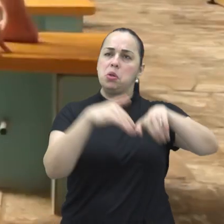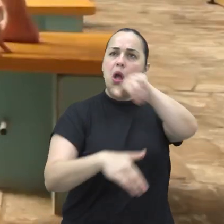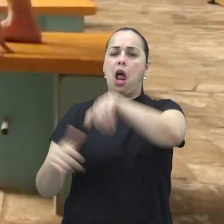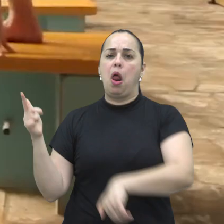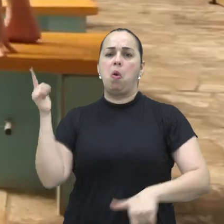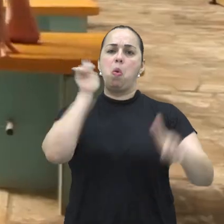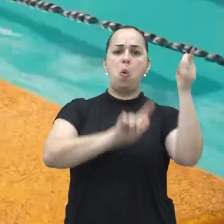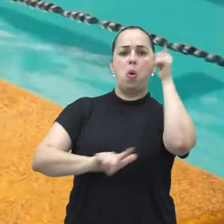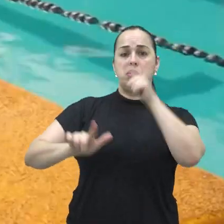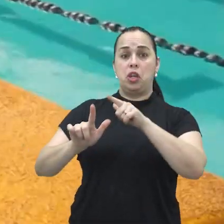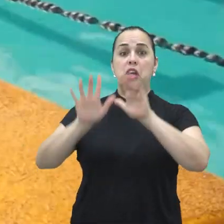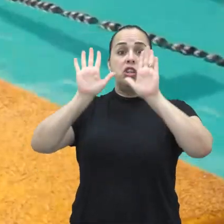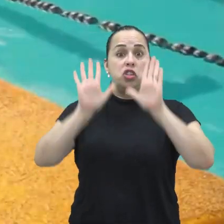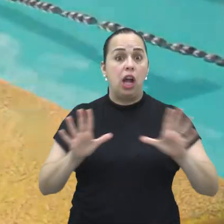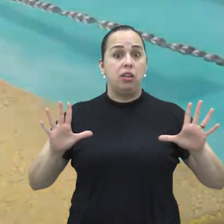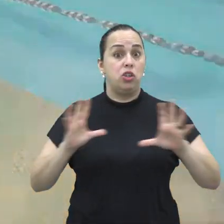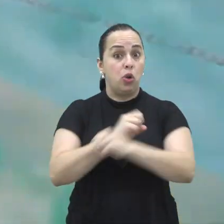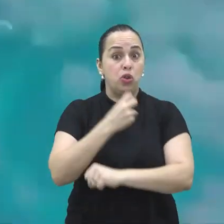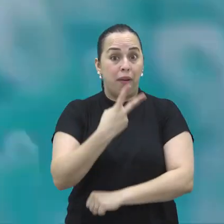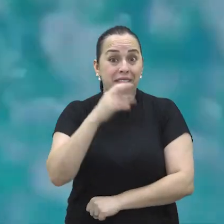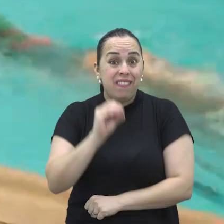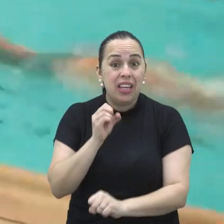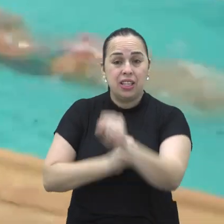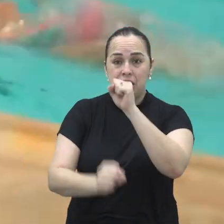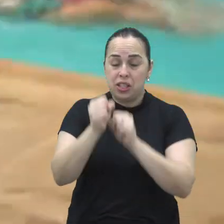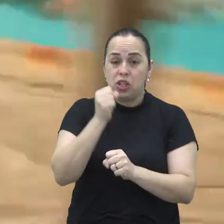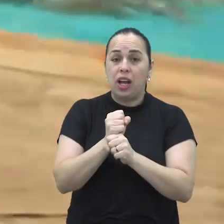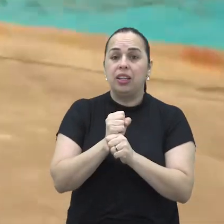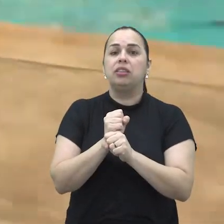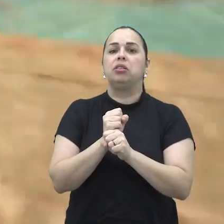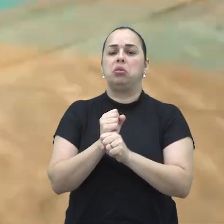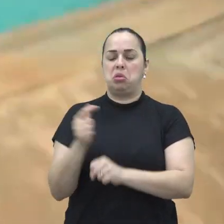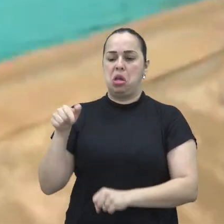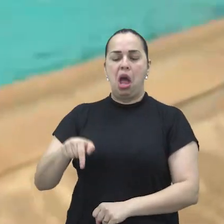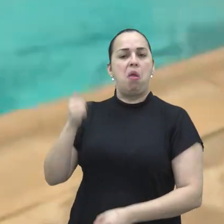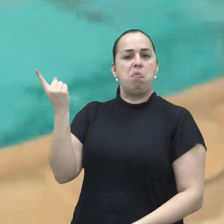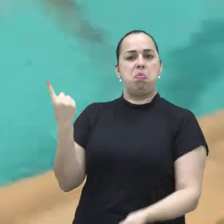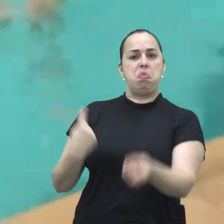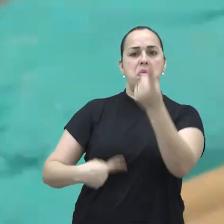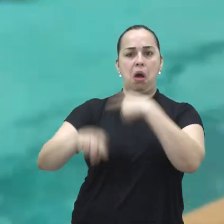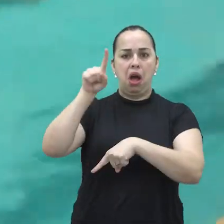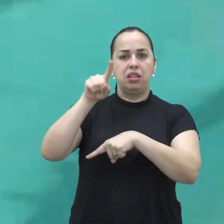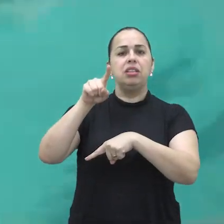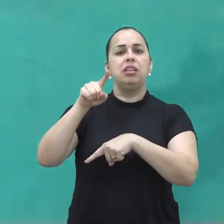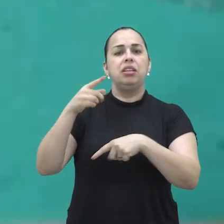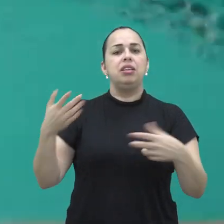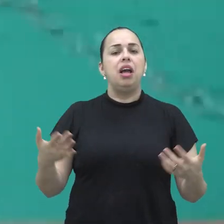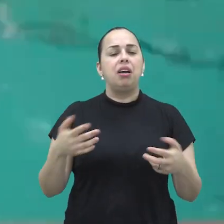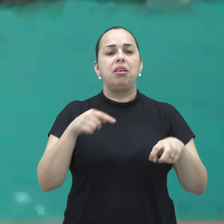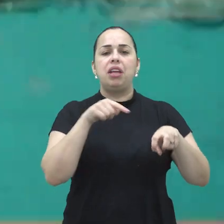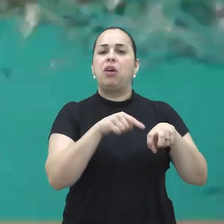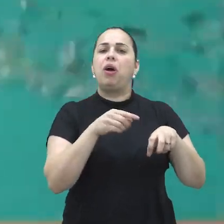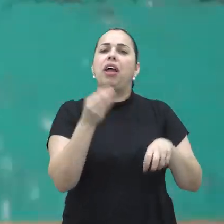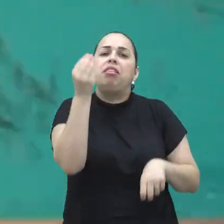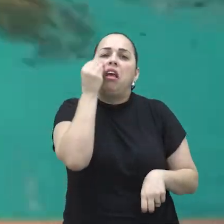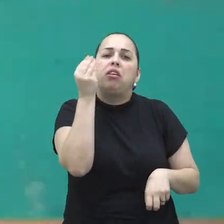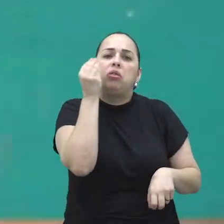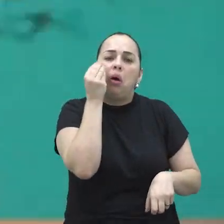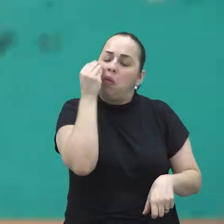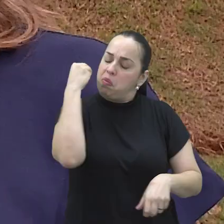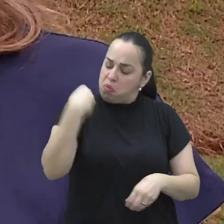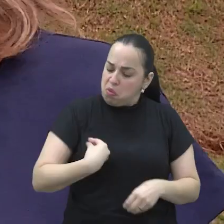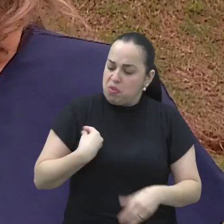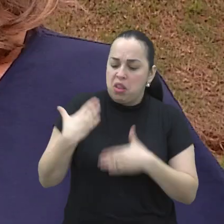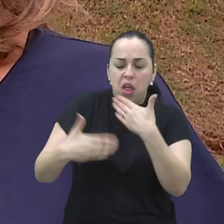encontrou um propósito, há mais de 20 anos. Se tornou exemplo de superação e encara o acidente como